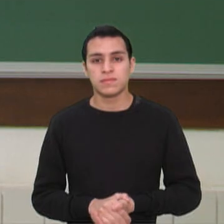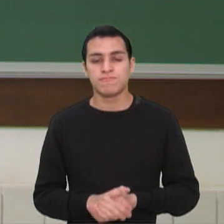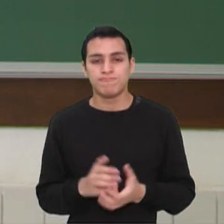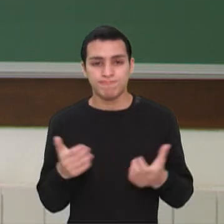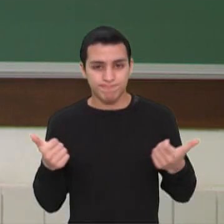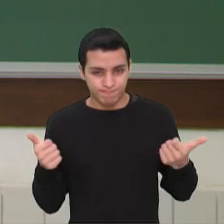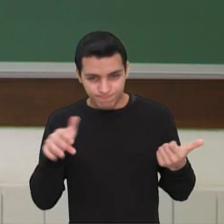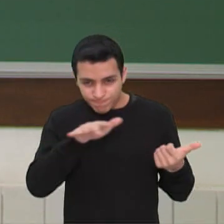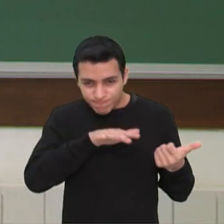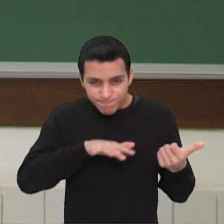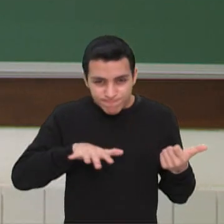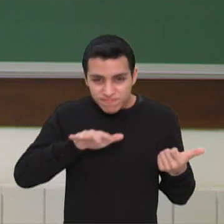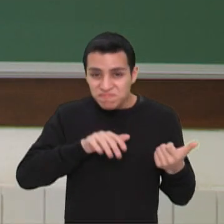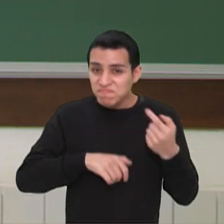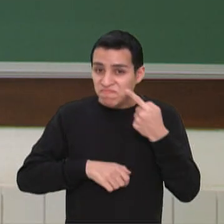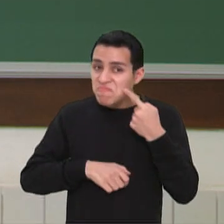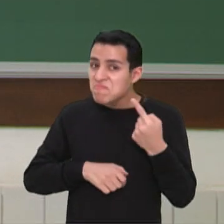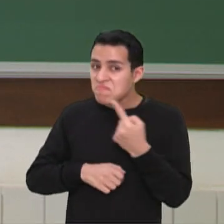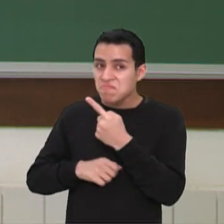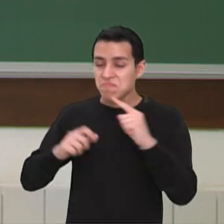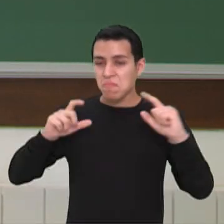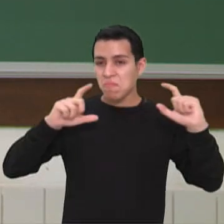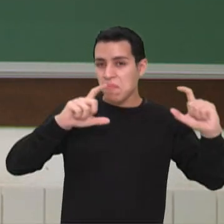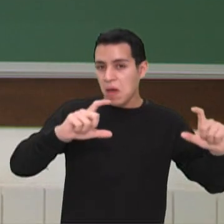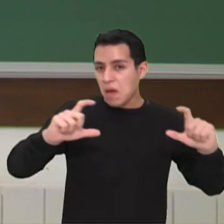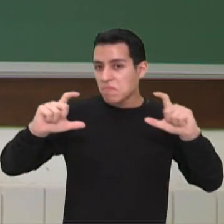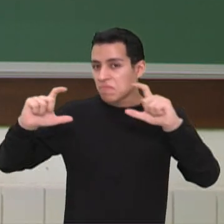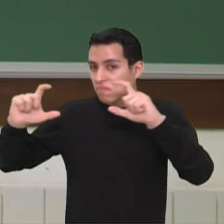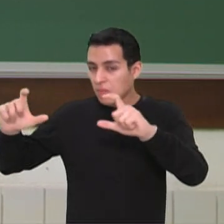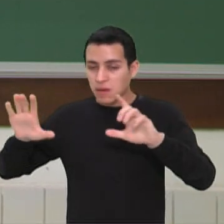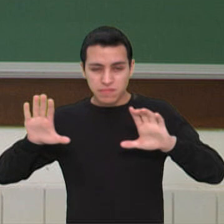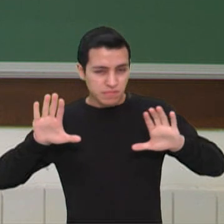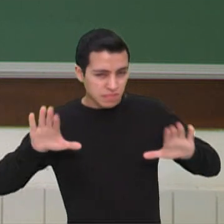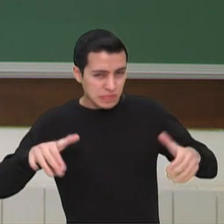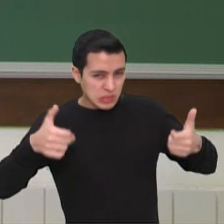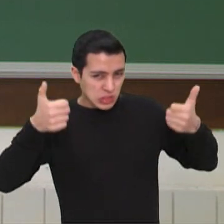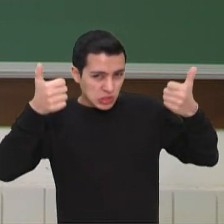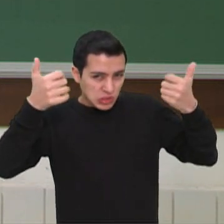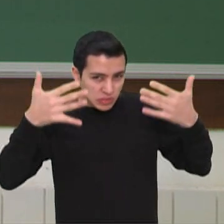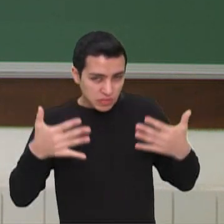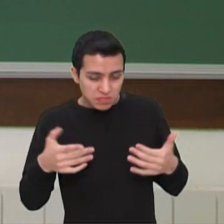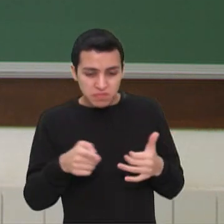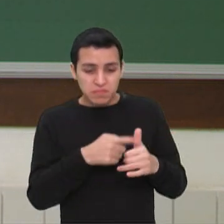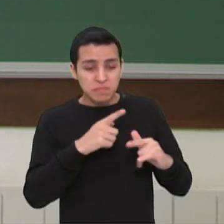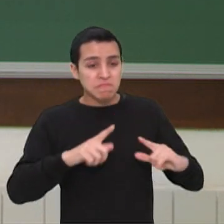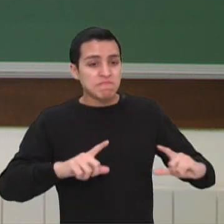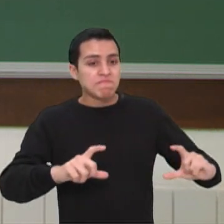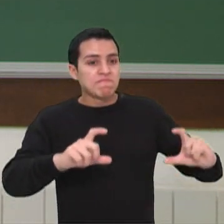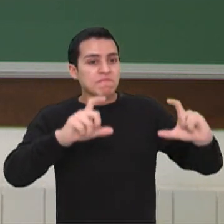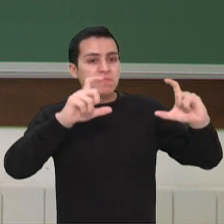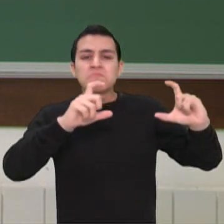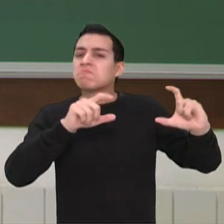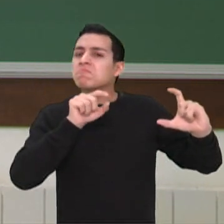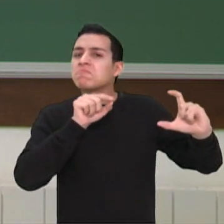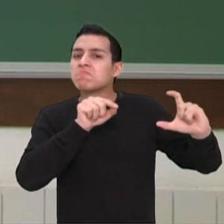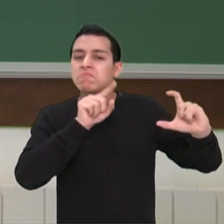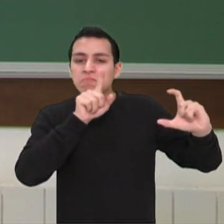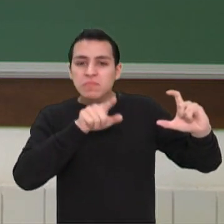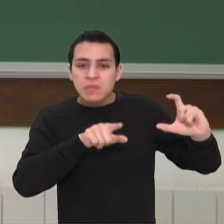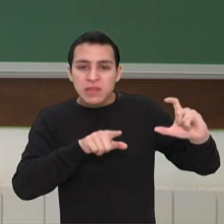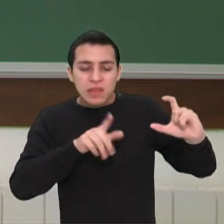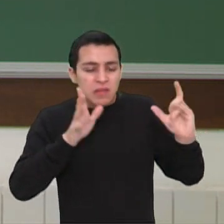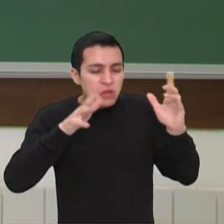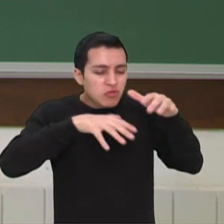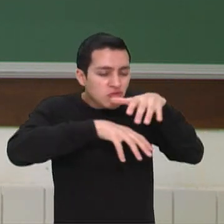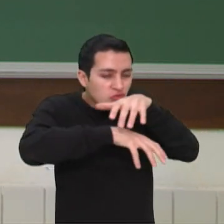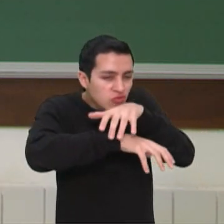Então, galera, dá uma olhada no quadrinho. Vejam que quando a gente fala ali, o primeiro quadrinho mostra o Garfield e o